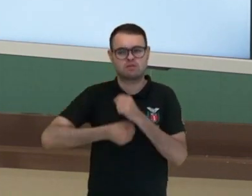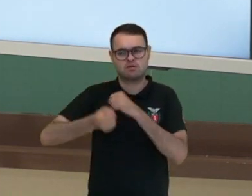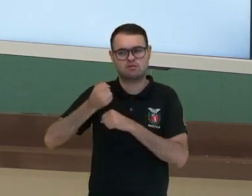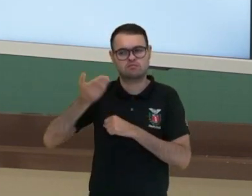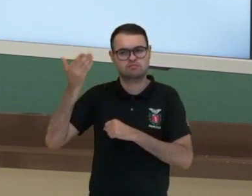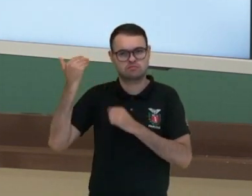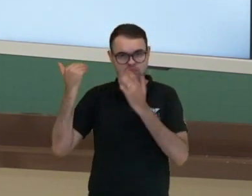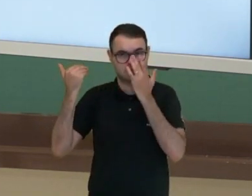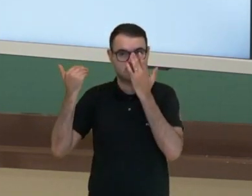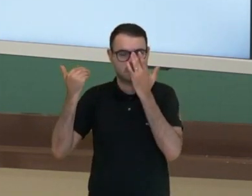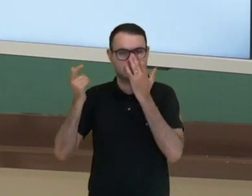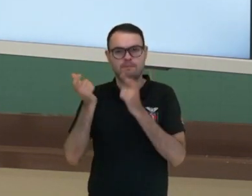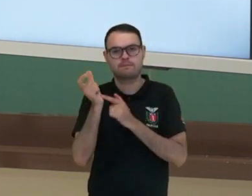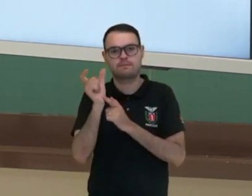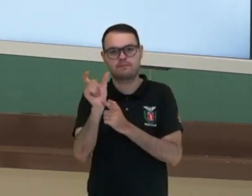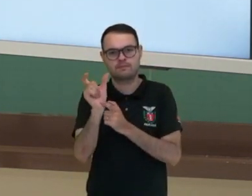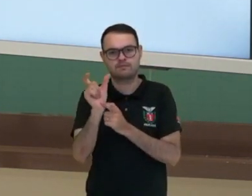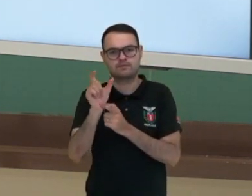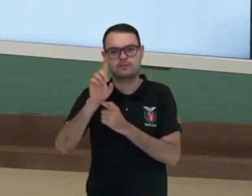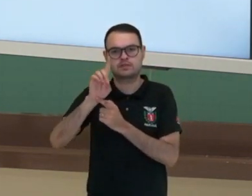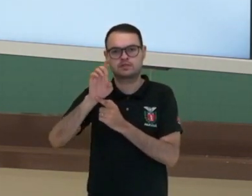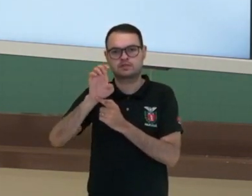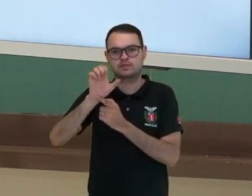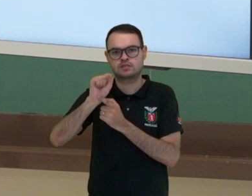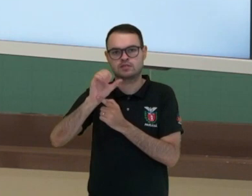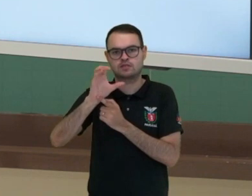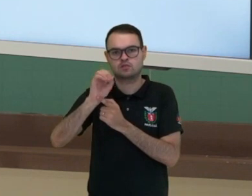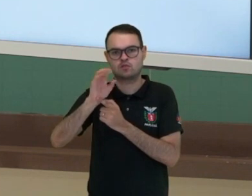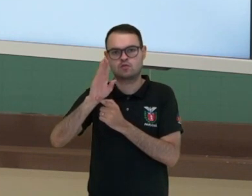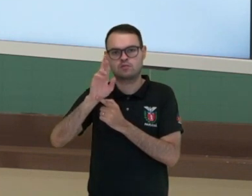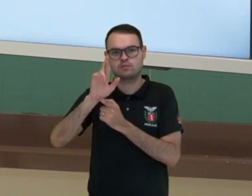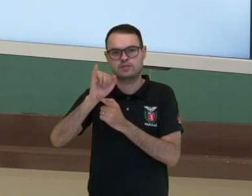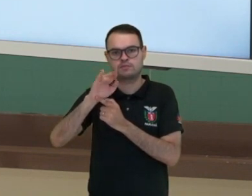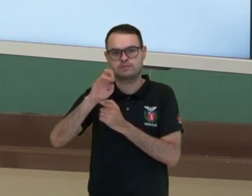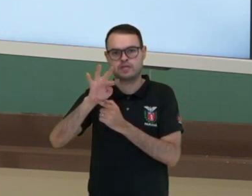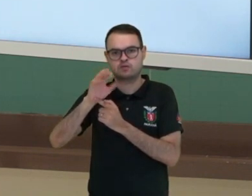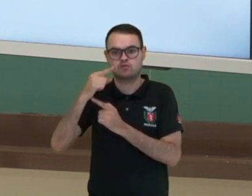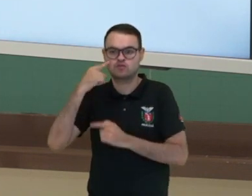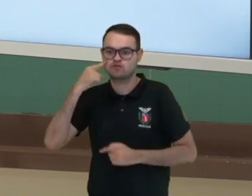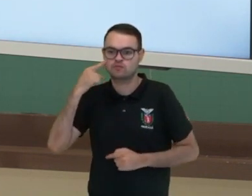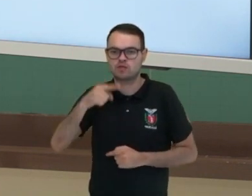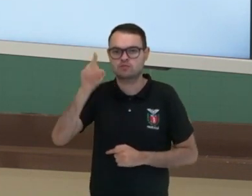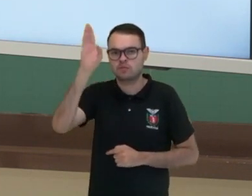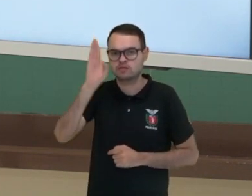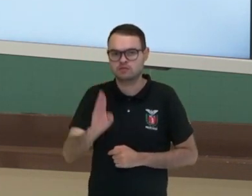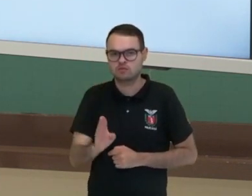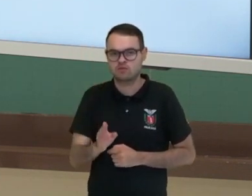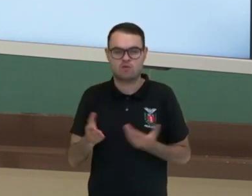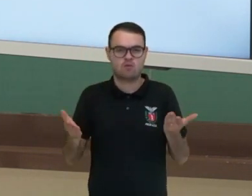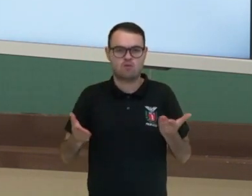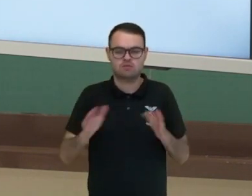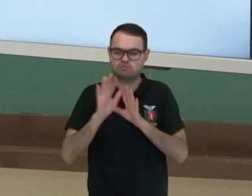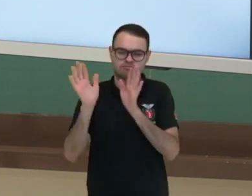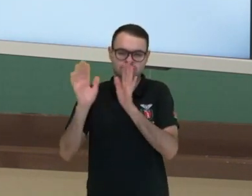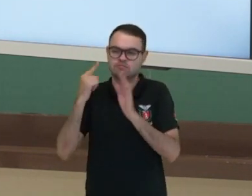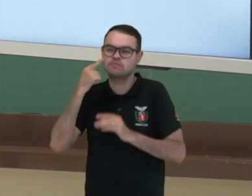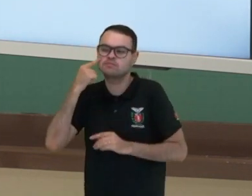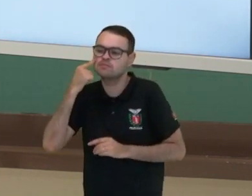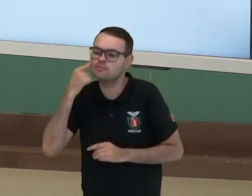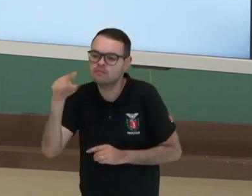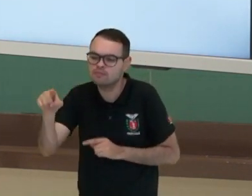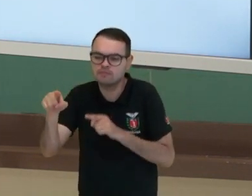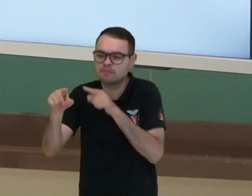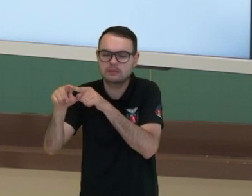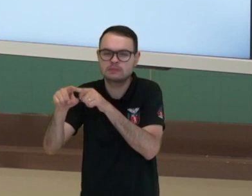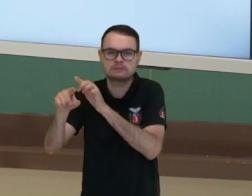atrás a gente usar a palavra descobrimento do Brasil. Hoje em dia a gente não fala mais descobrimento do